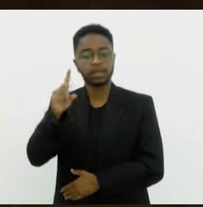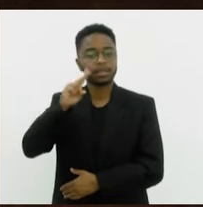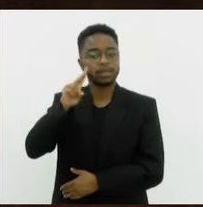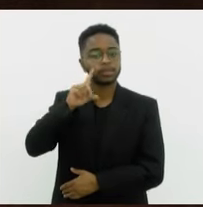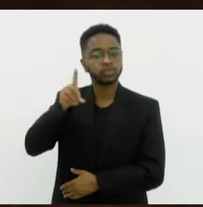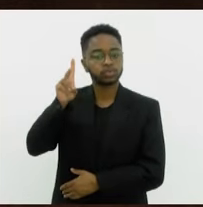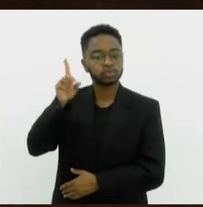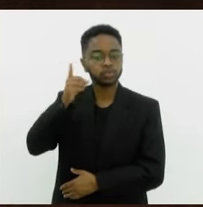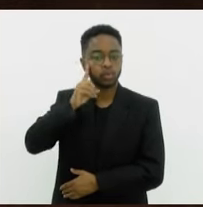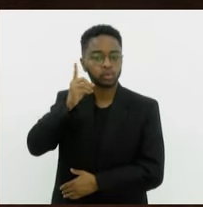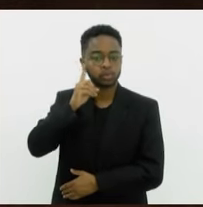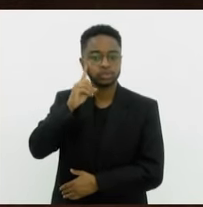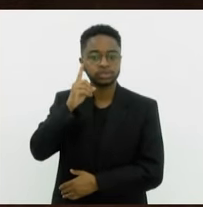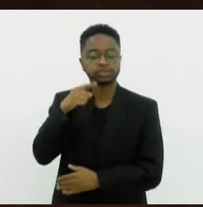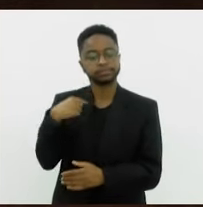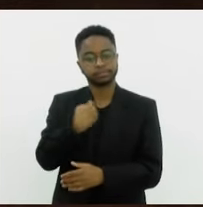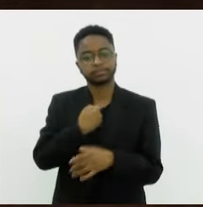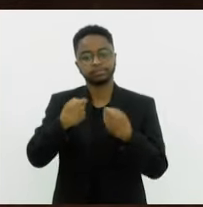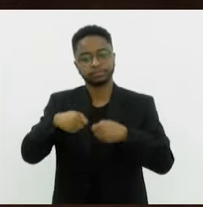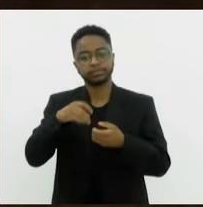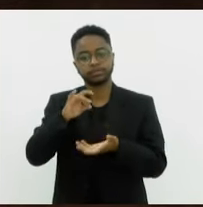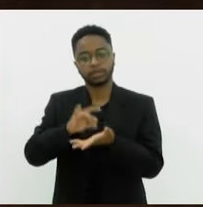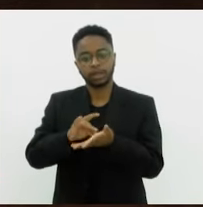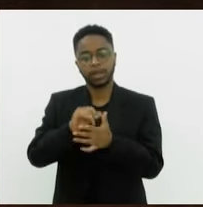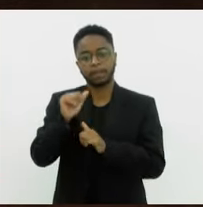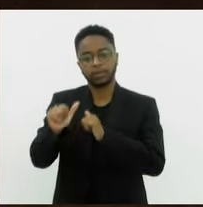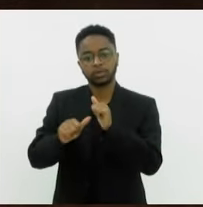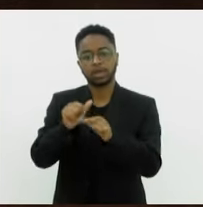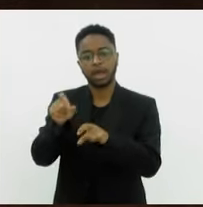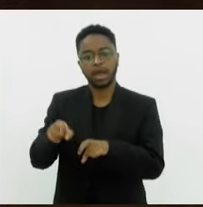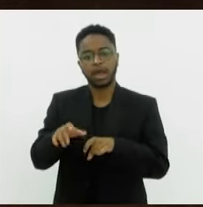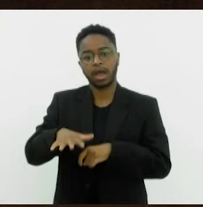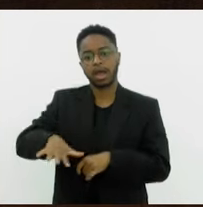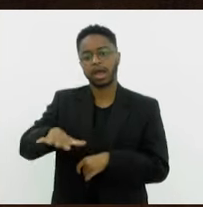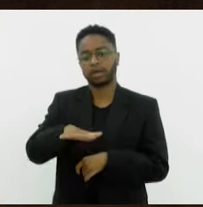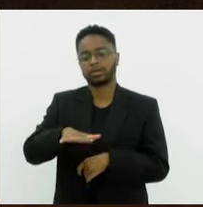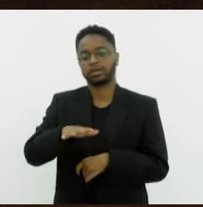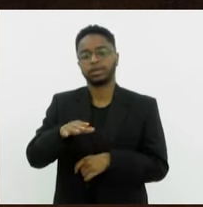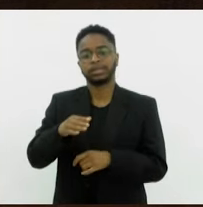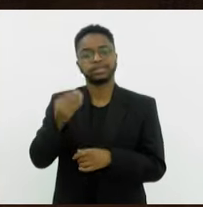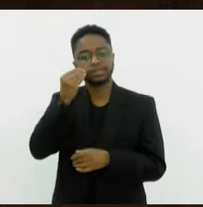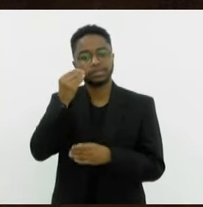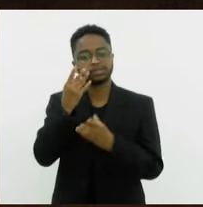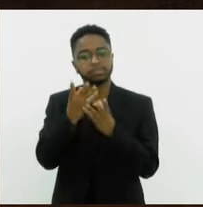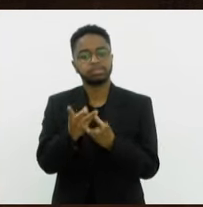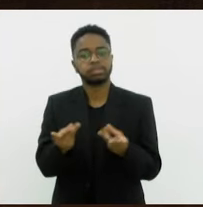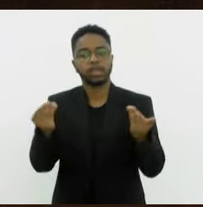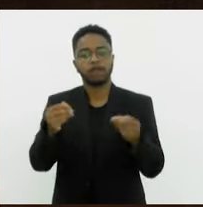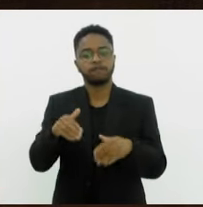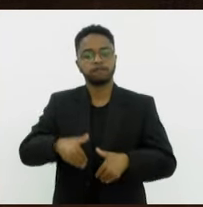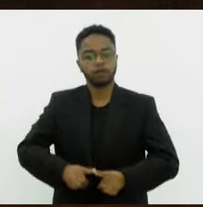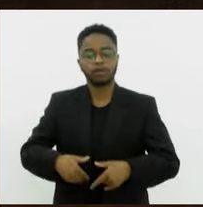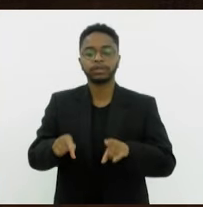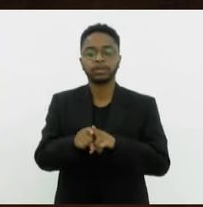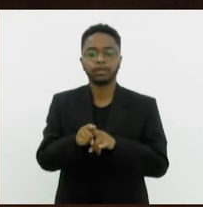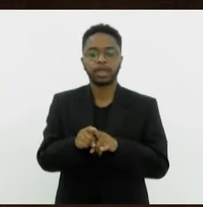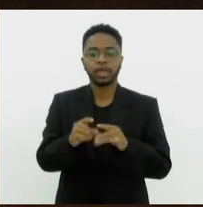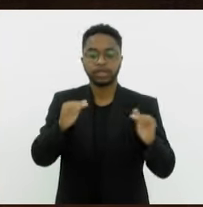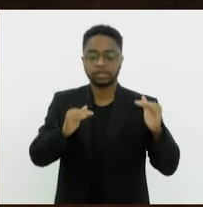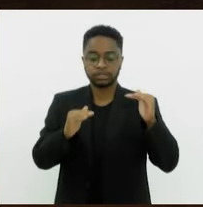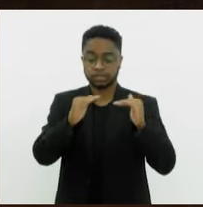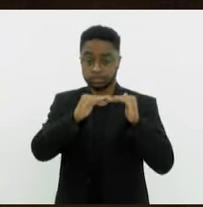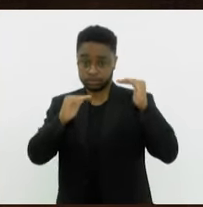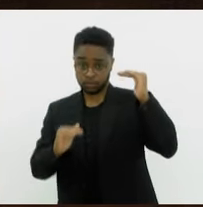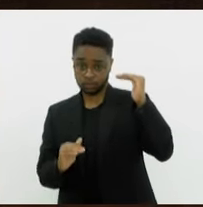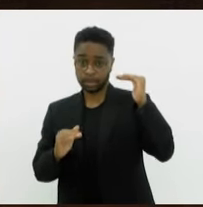quanto que precisamos fazer reforma agrária para acabar com a fome, mas não só com a fome, para acabar com a desigualdade que hoje não